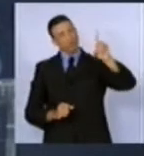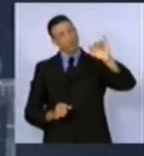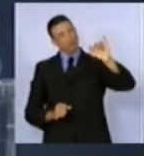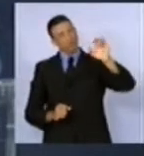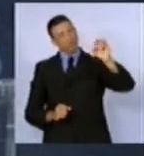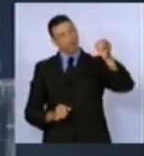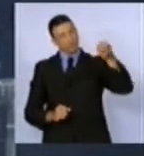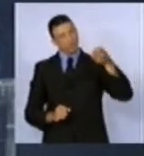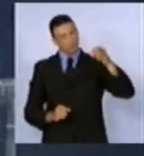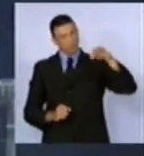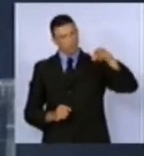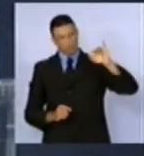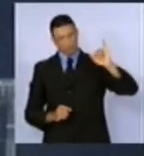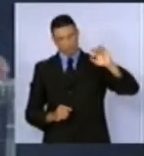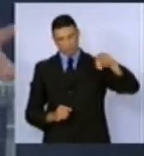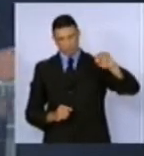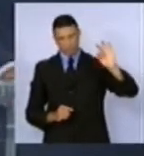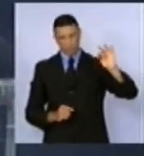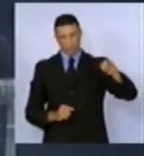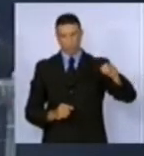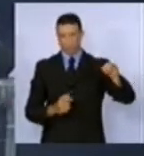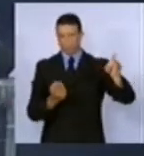e a